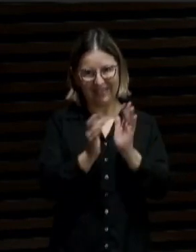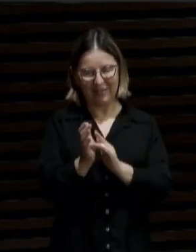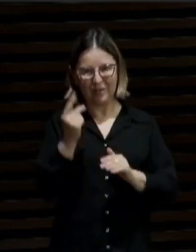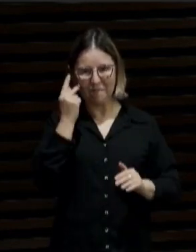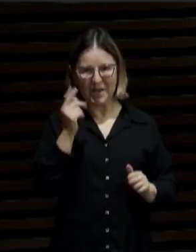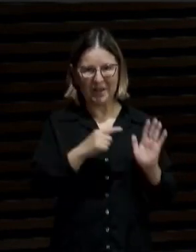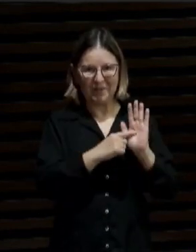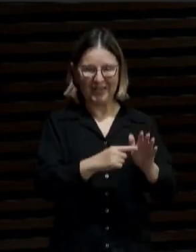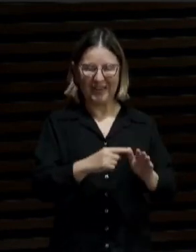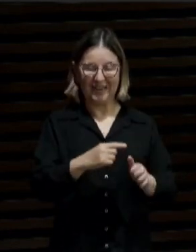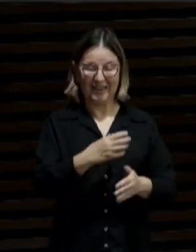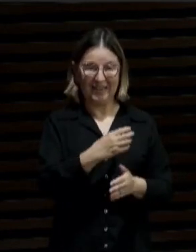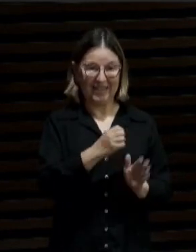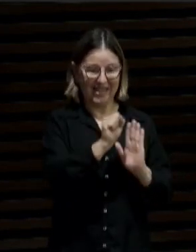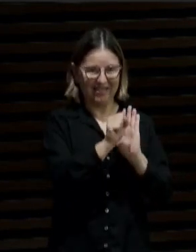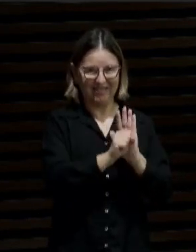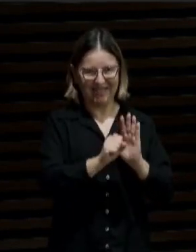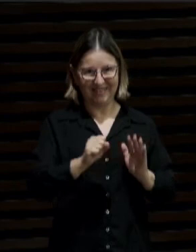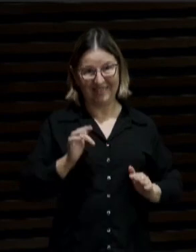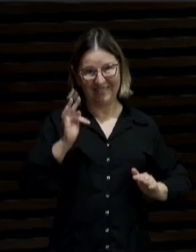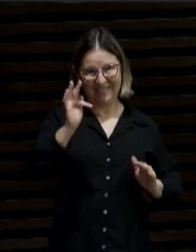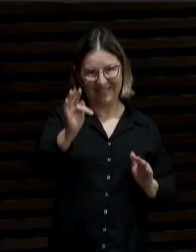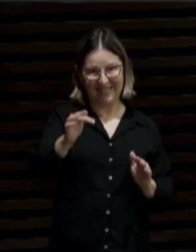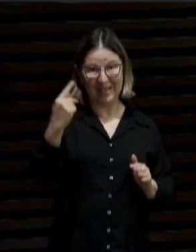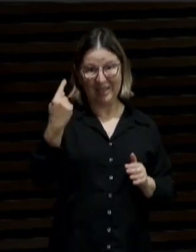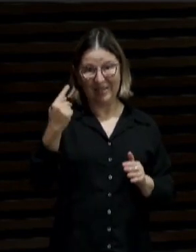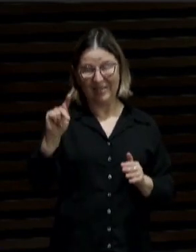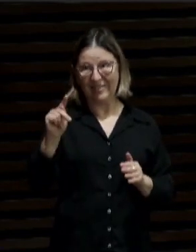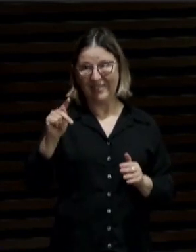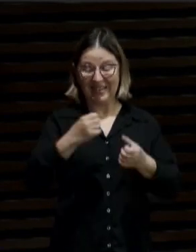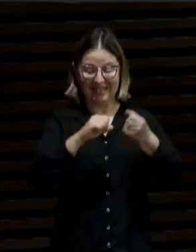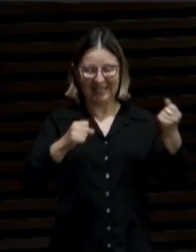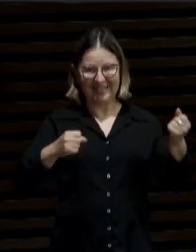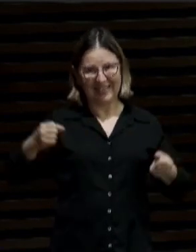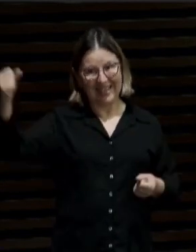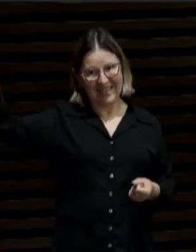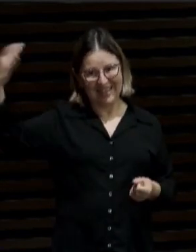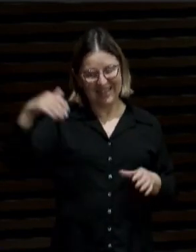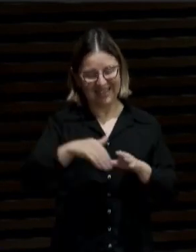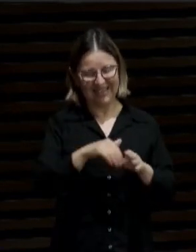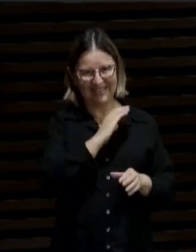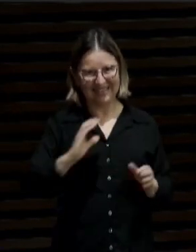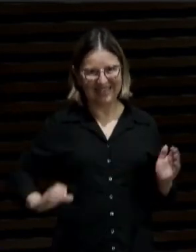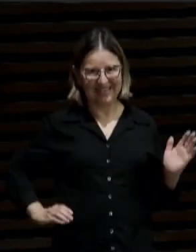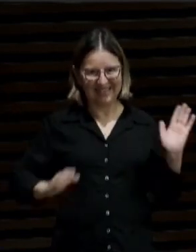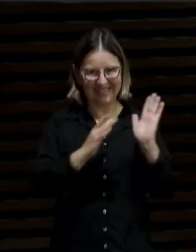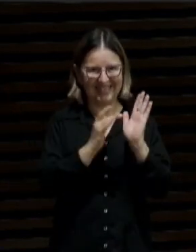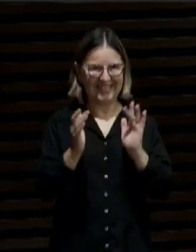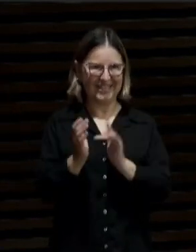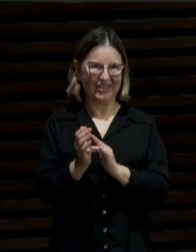riqueza de sua graça em bondade para conosco em Cristo Jesus. Nós vamos ser tipo uma vitrine lá no